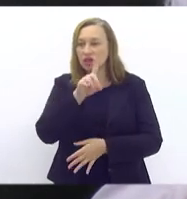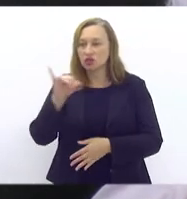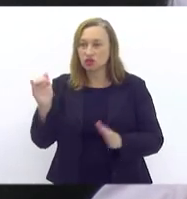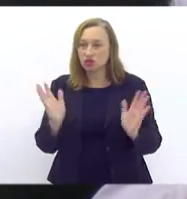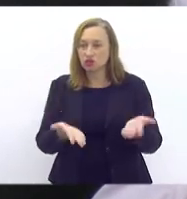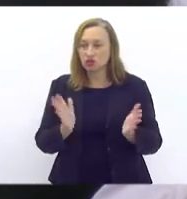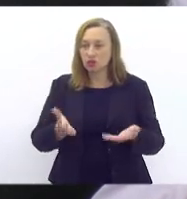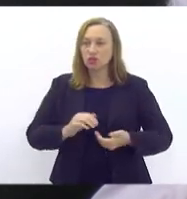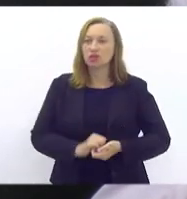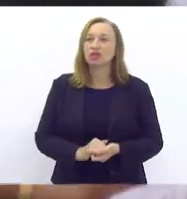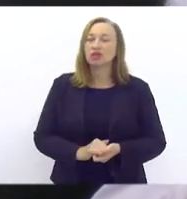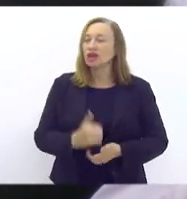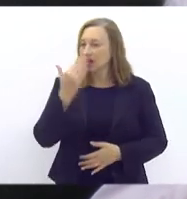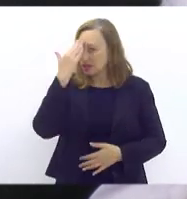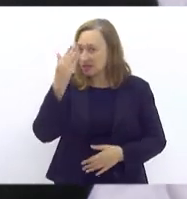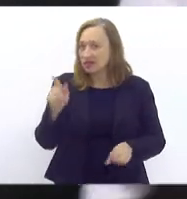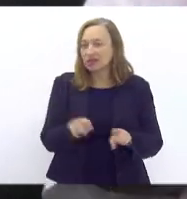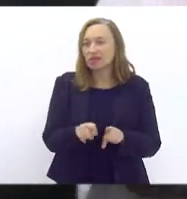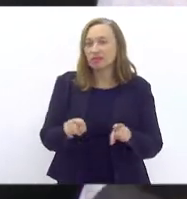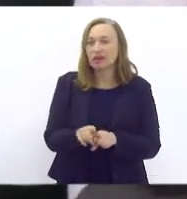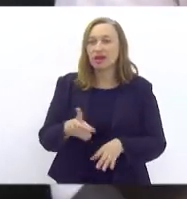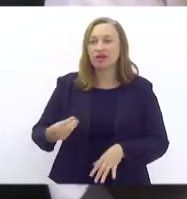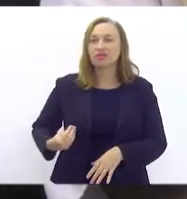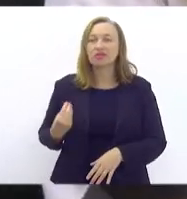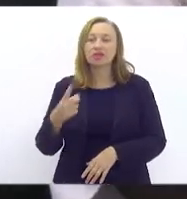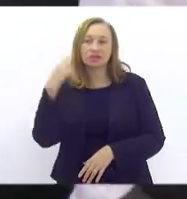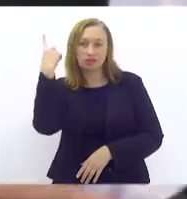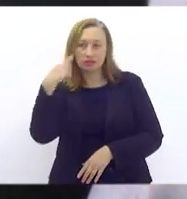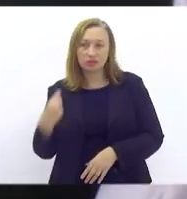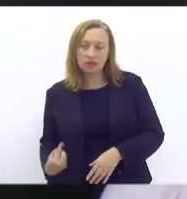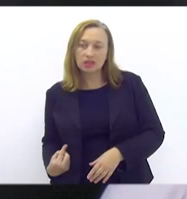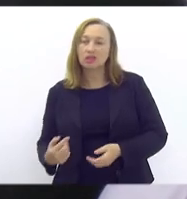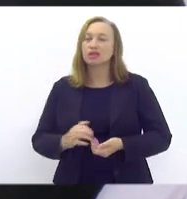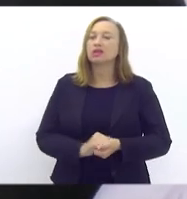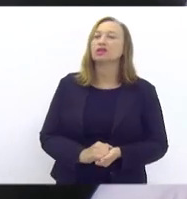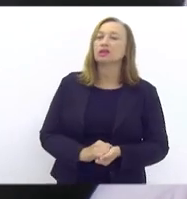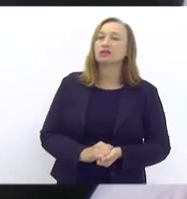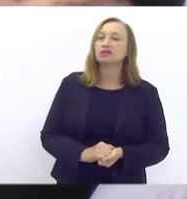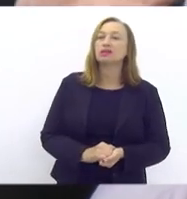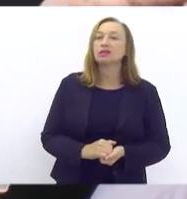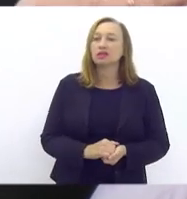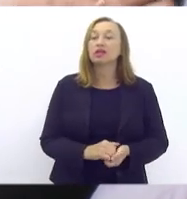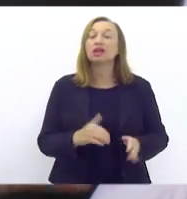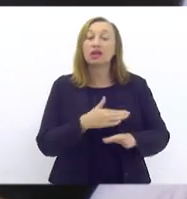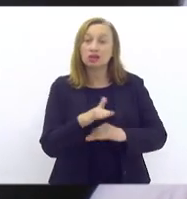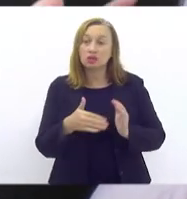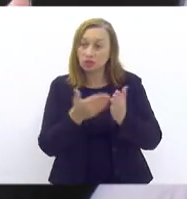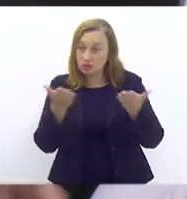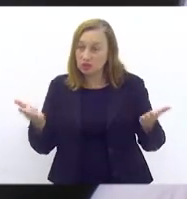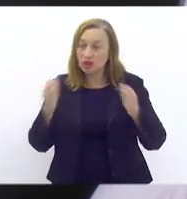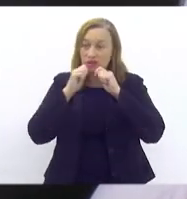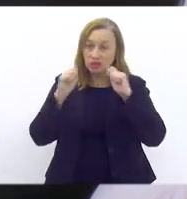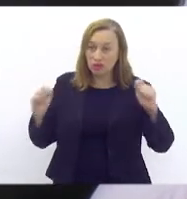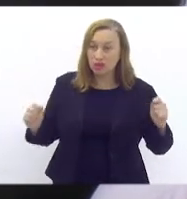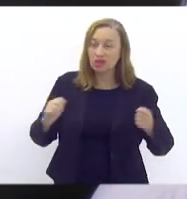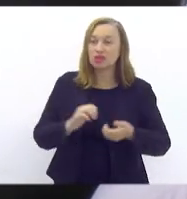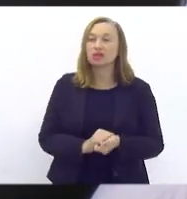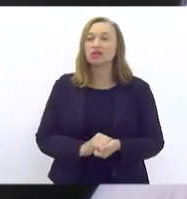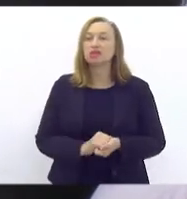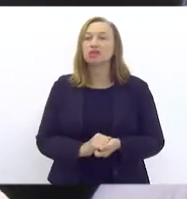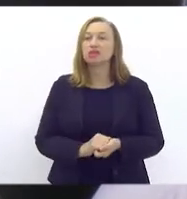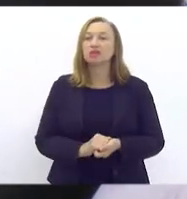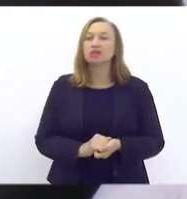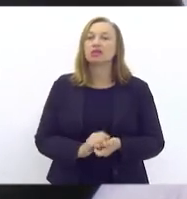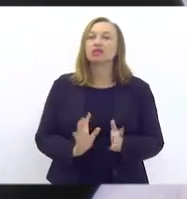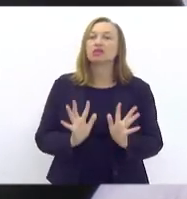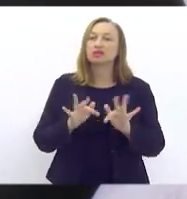hoje gostaria de agradecer também a presença aqui da nossa querida Dani balb então e a todos Assessoria todos que estão